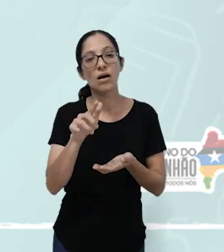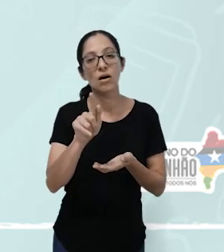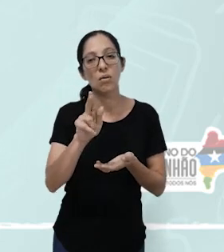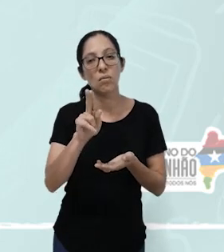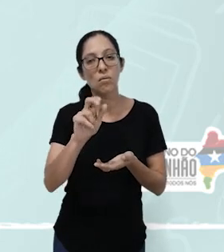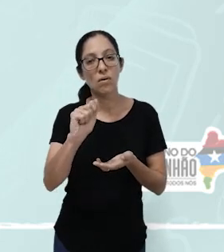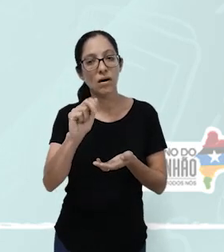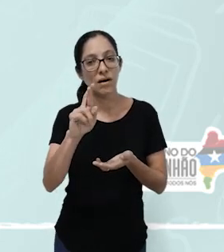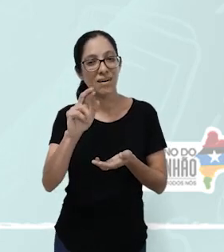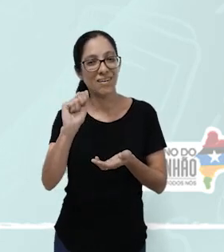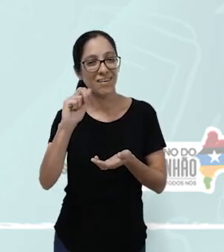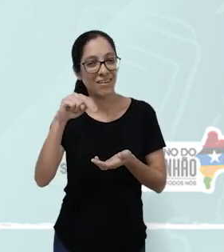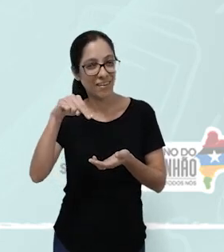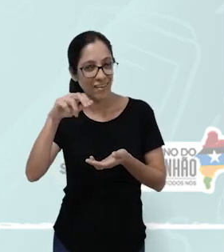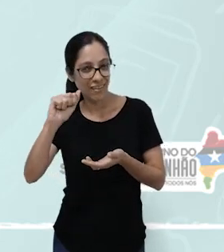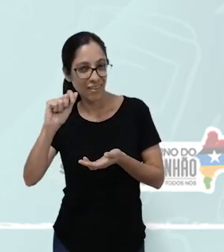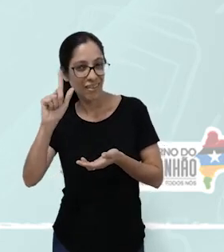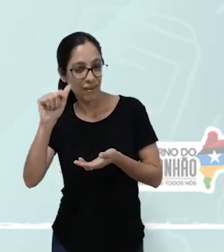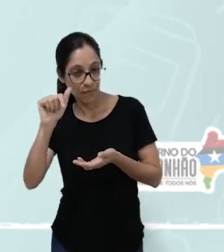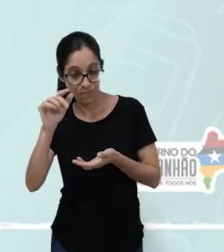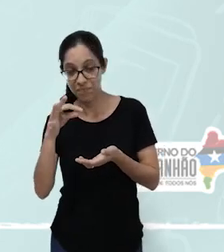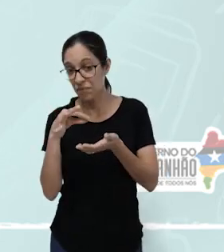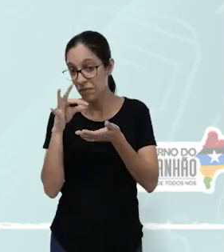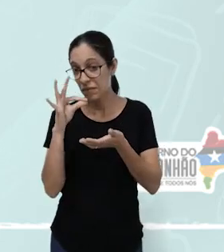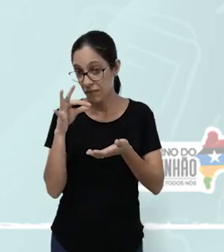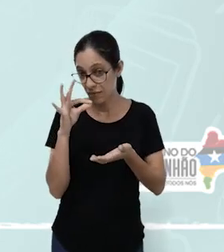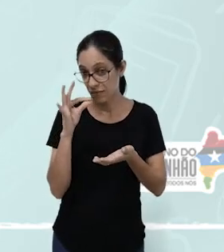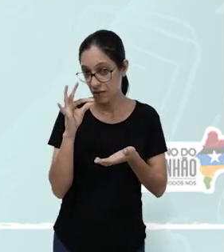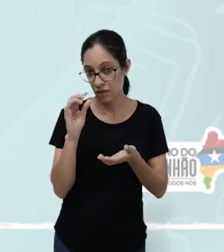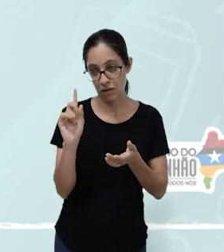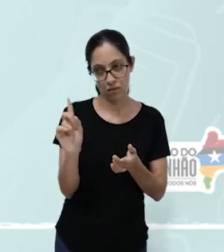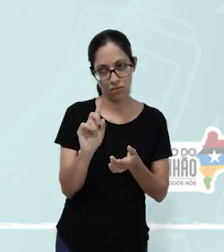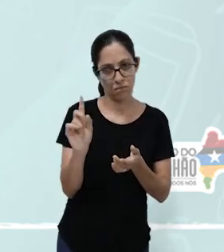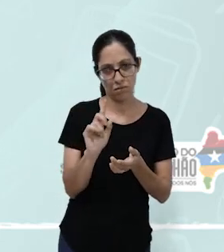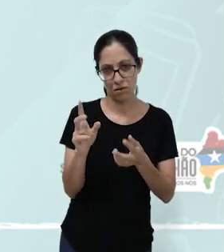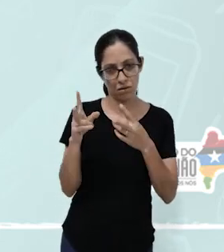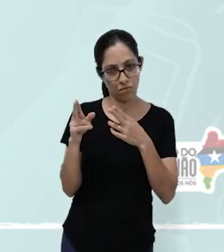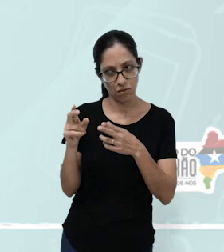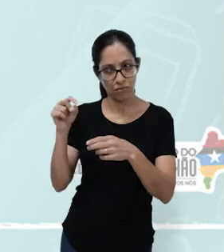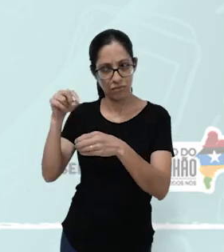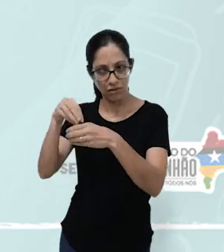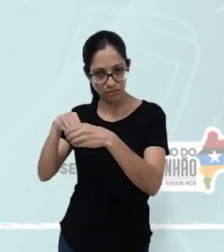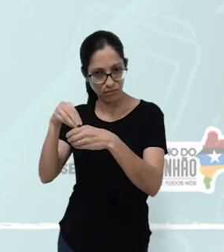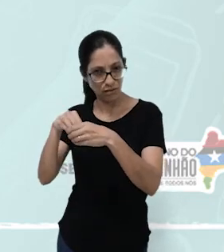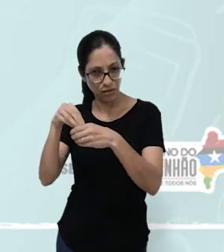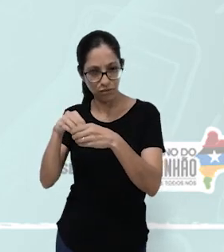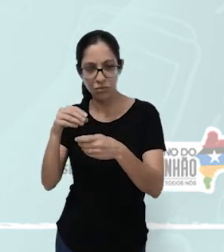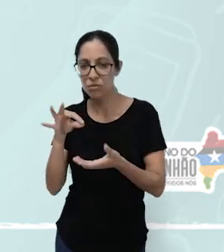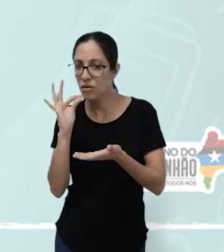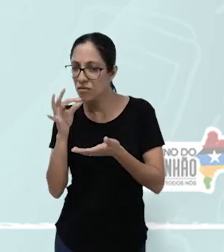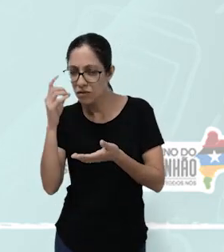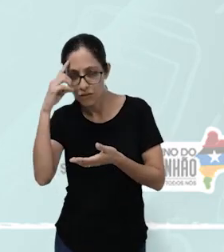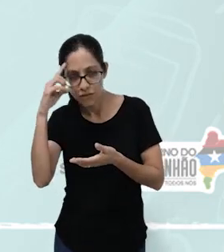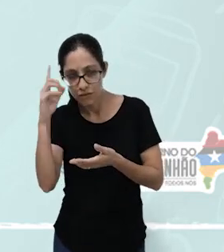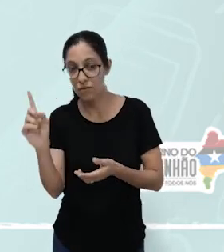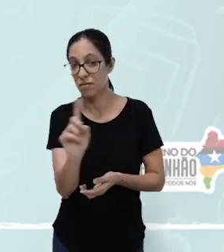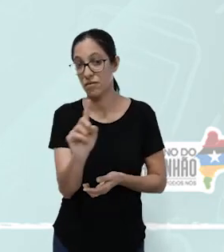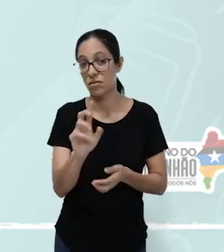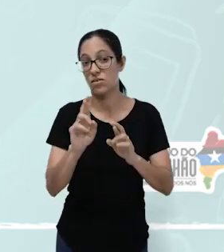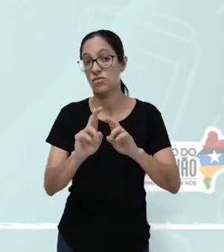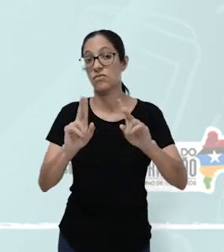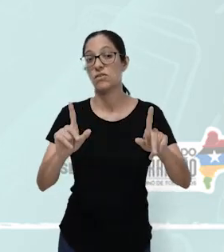outras. Cafeína, vou logo aqui relatar para vocês, a cafeína não é essa cafeína, esse cafezinho que a gente toma no dia a dia aqui não. É quando a